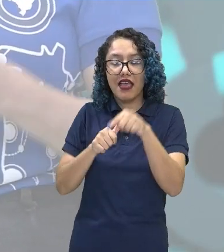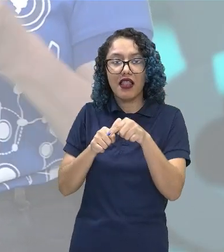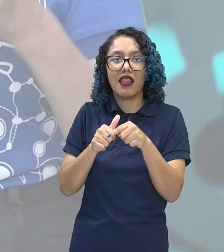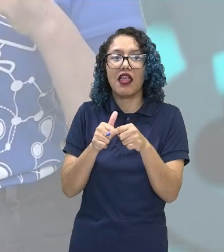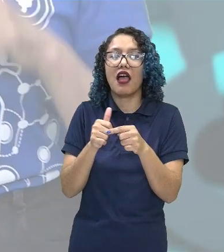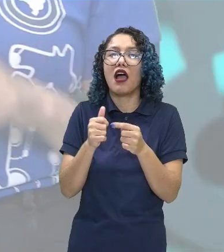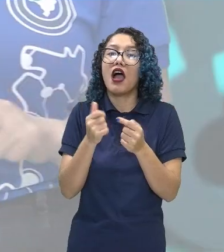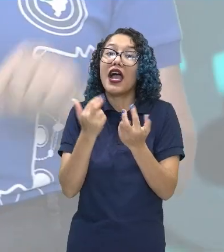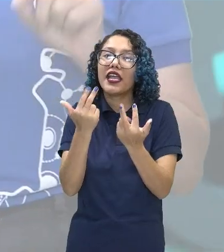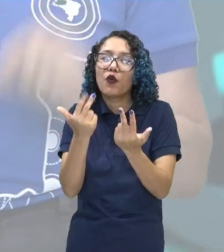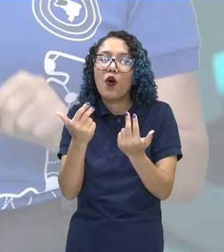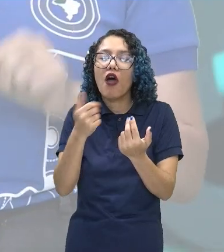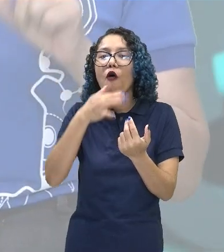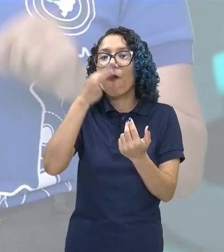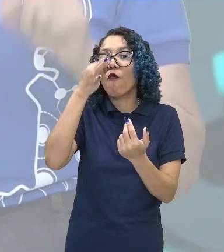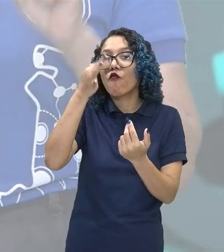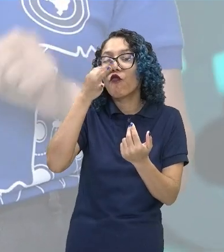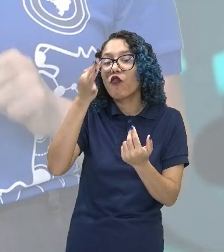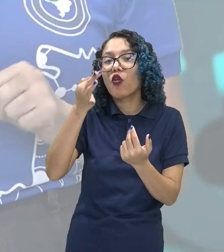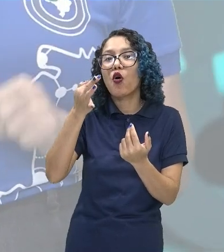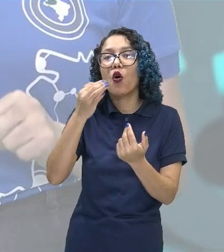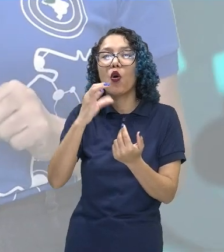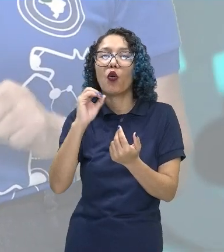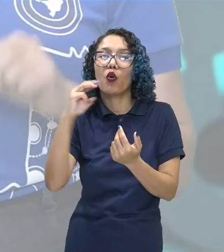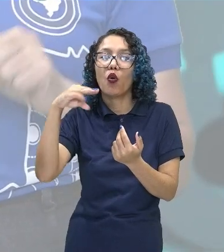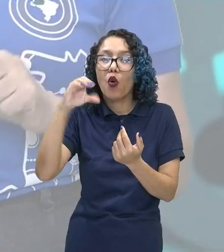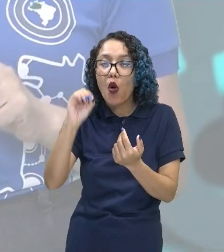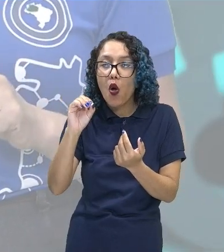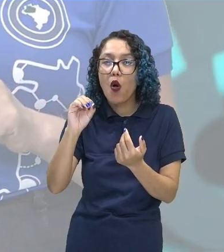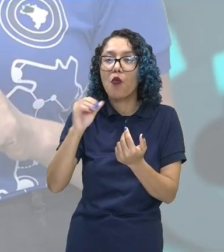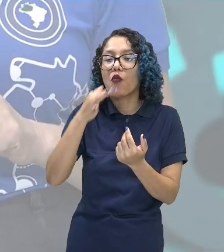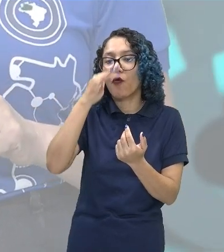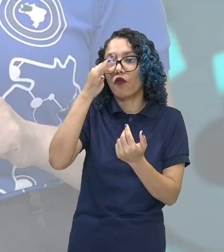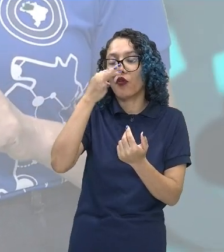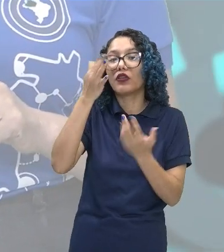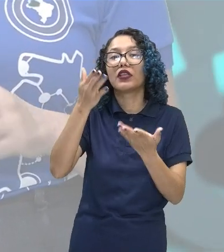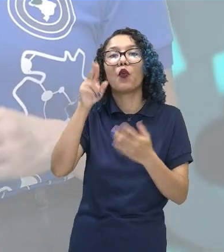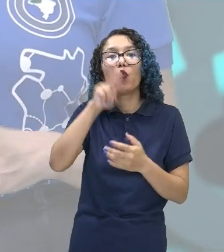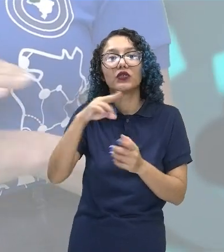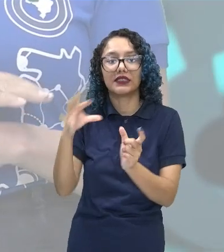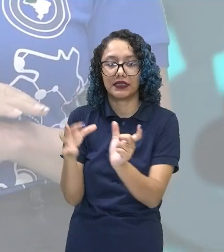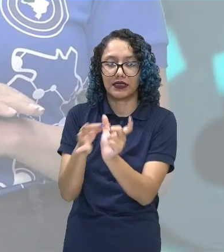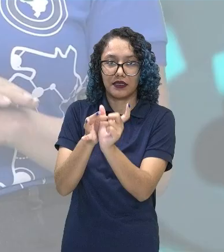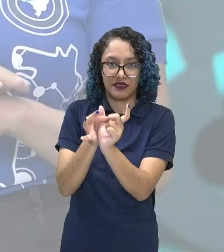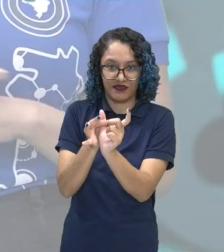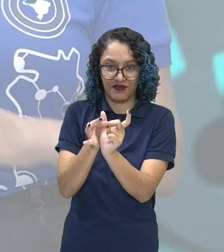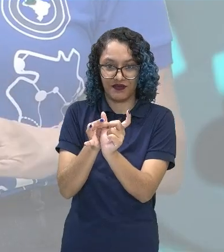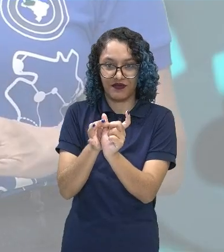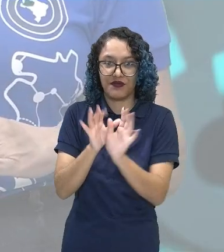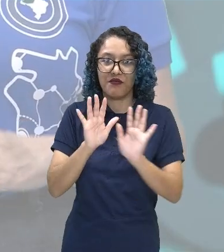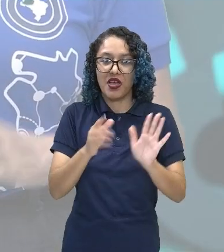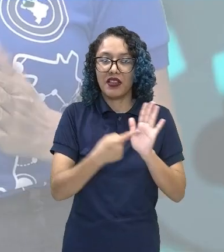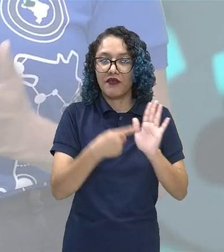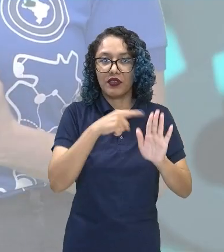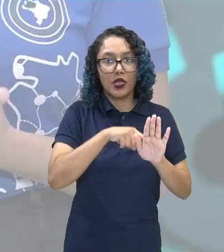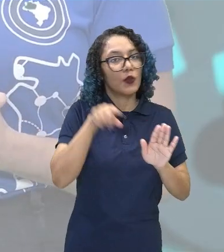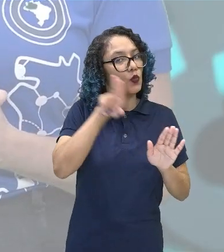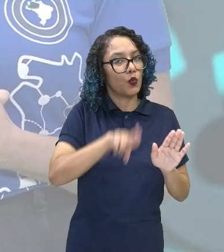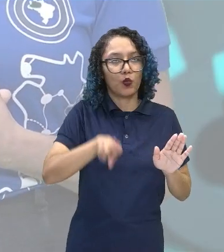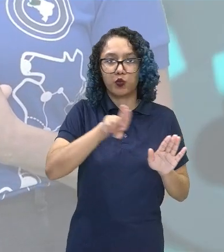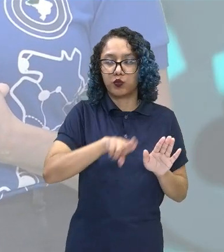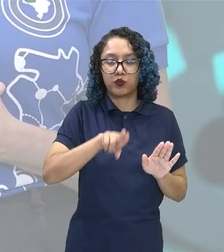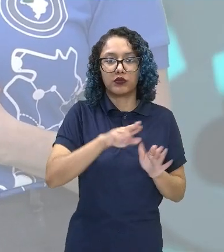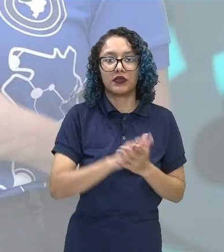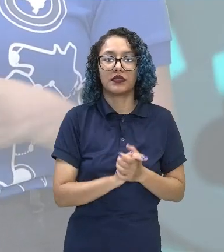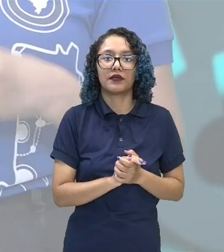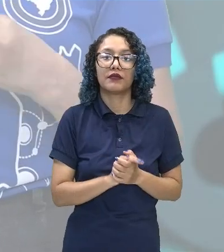flor. Eu utilizei para a comparação esse conectivo comparativo, tá? Para a metáfora, não. Mas não deixa de